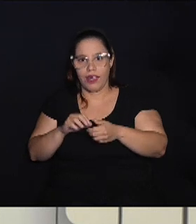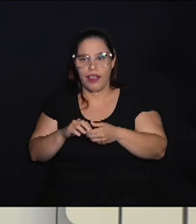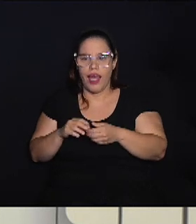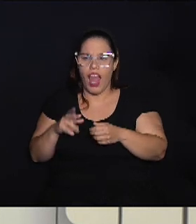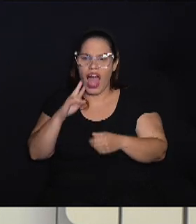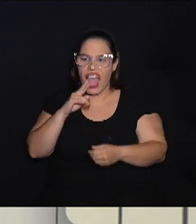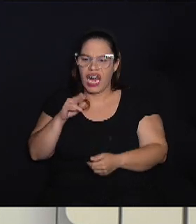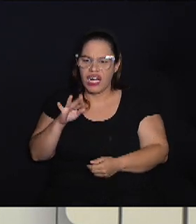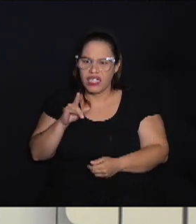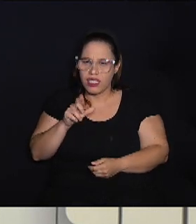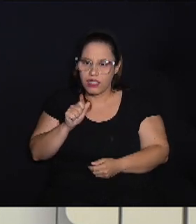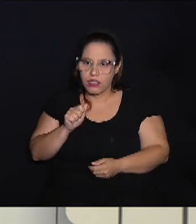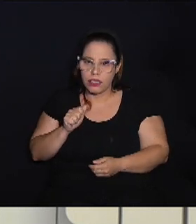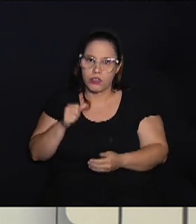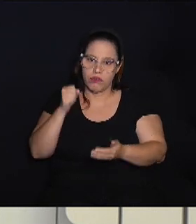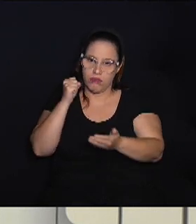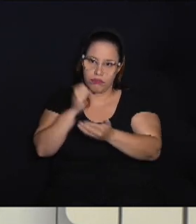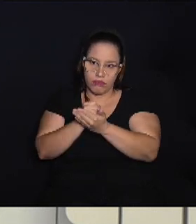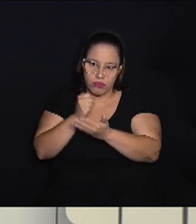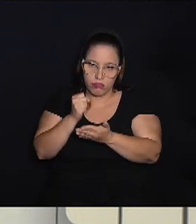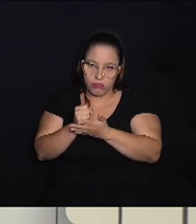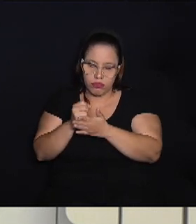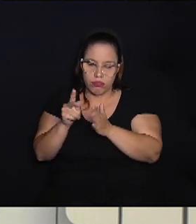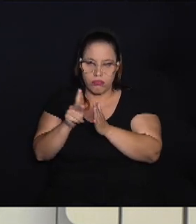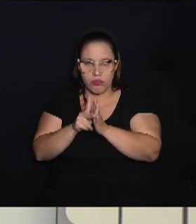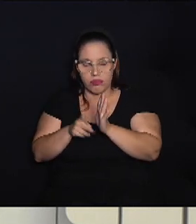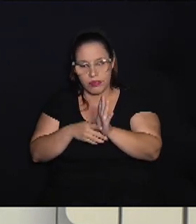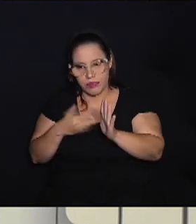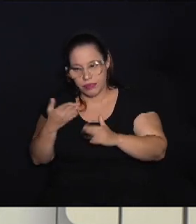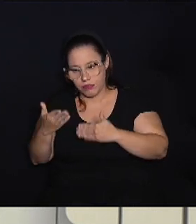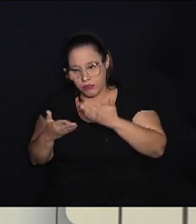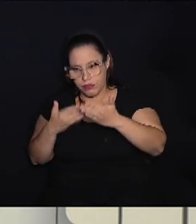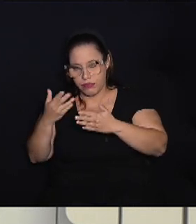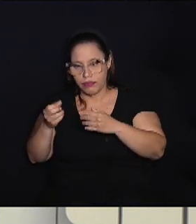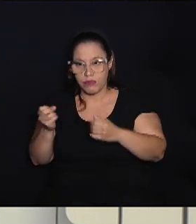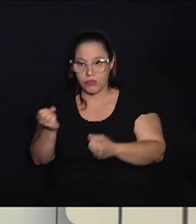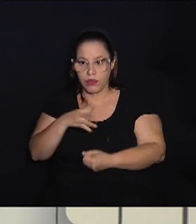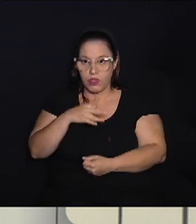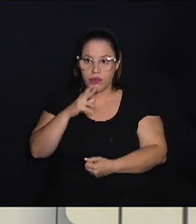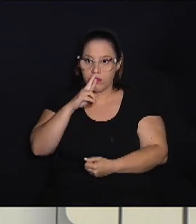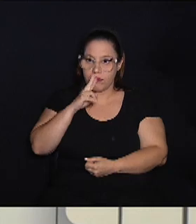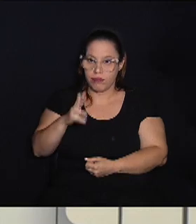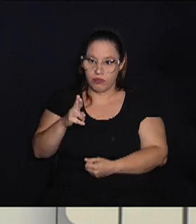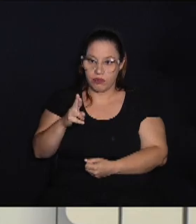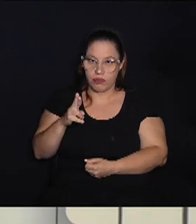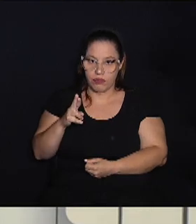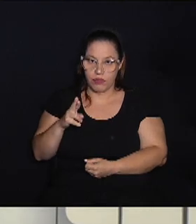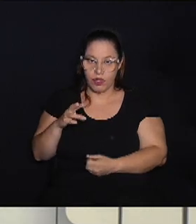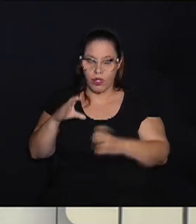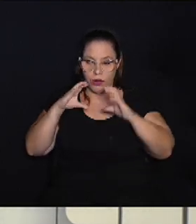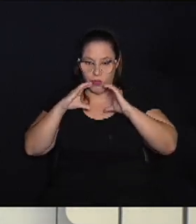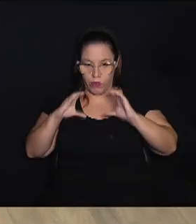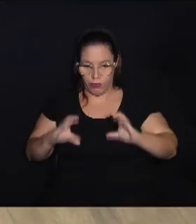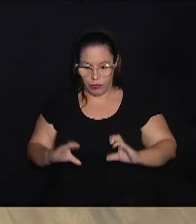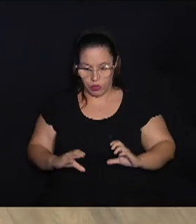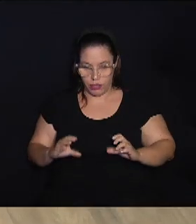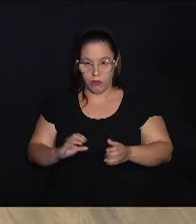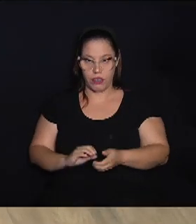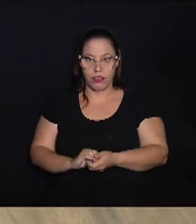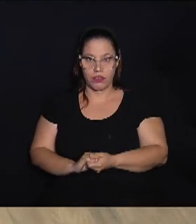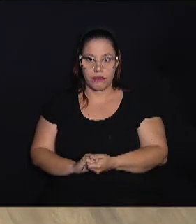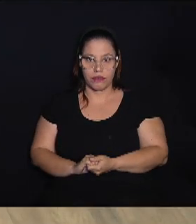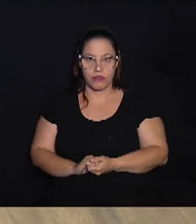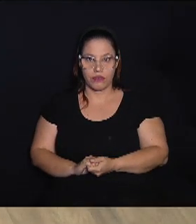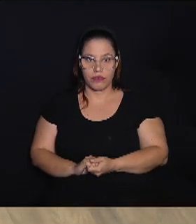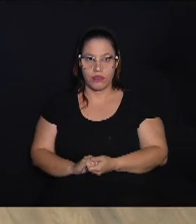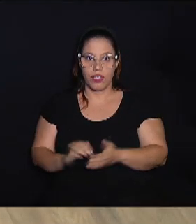realidade, possibilitando processos criativos na busca de novas respostas e comportamentos. A partir